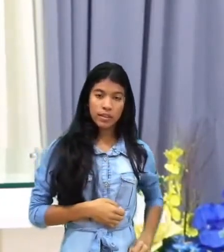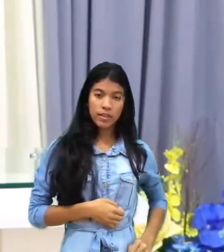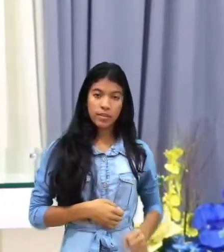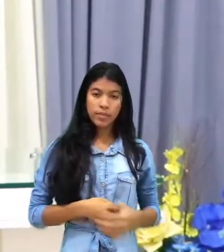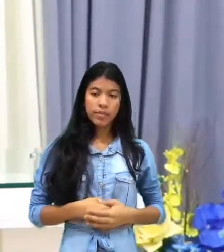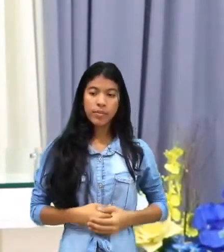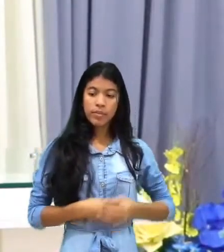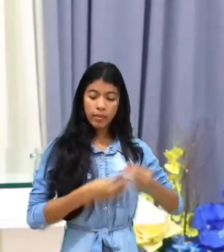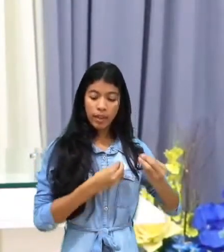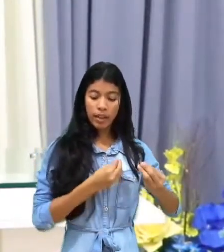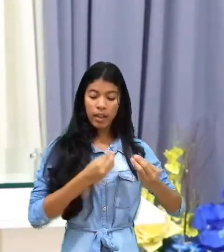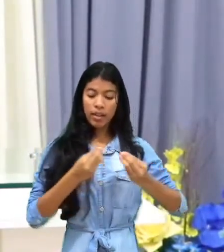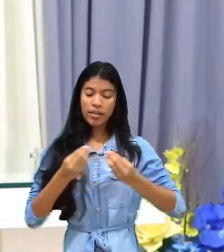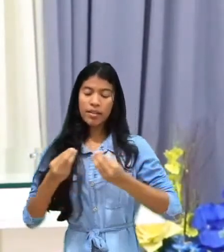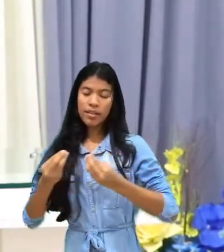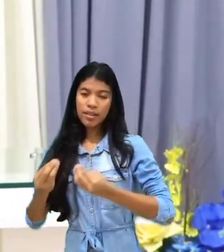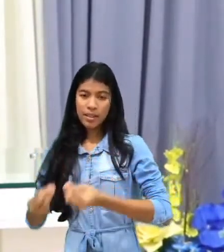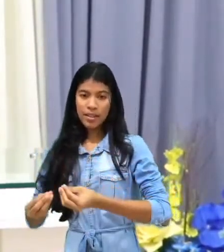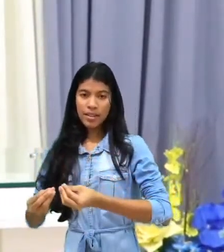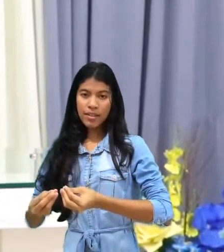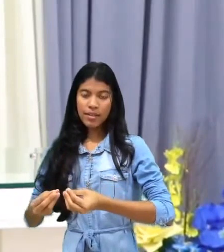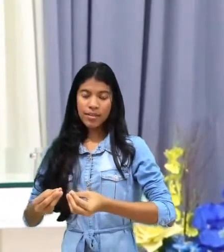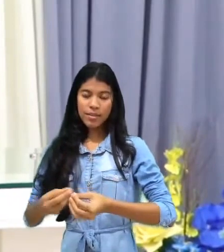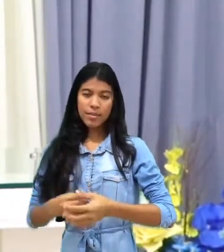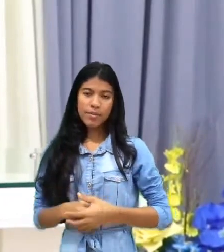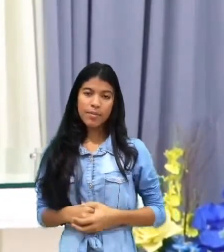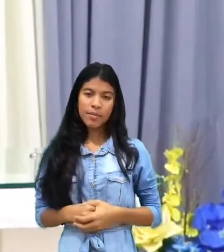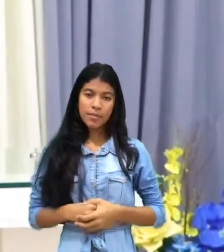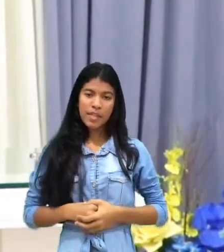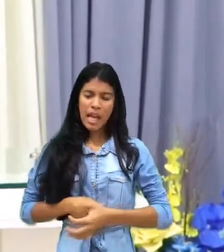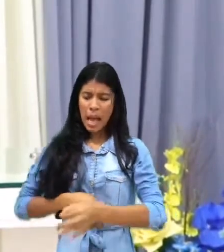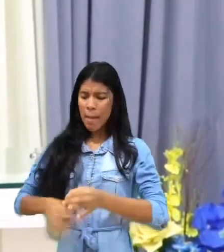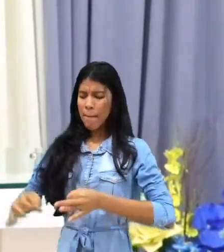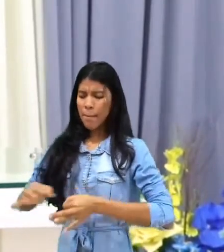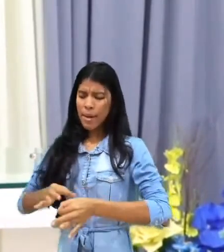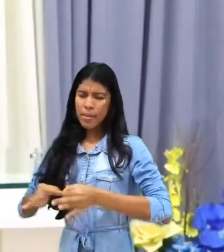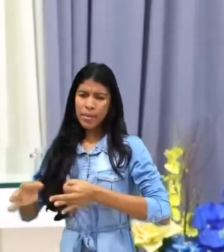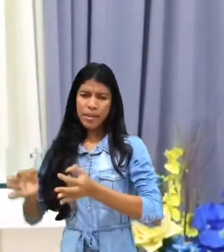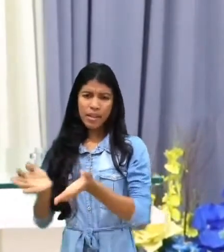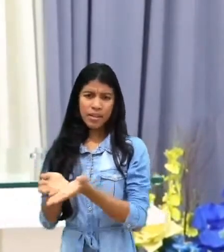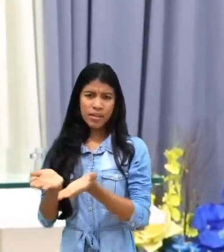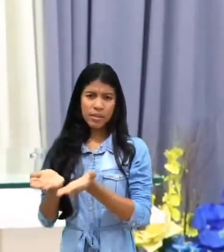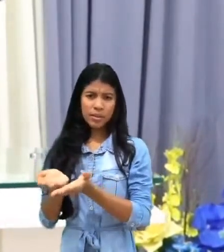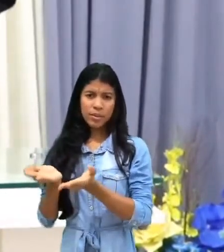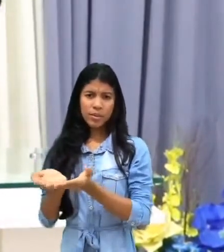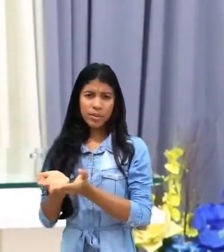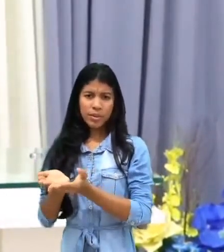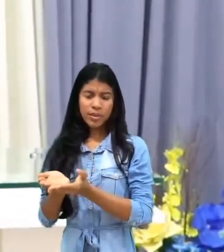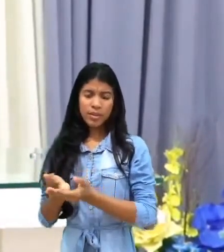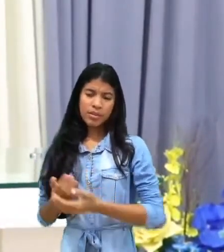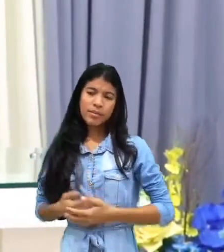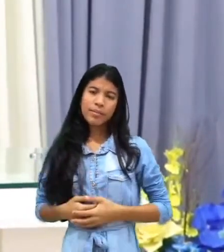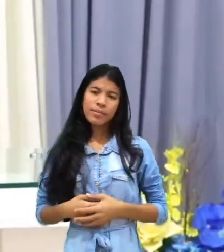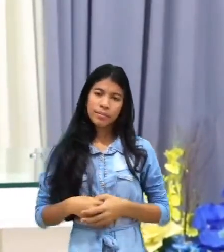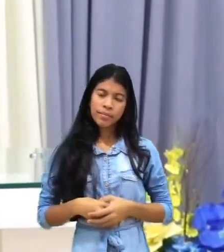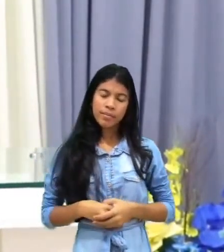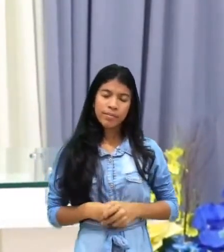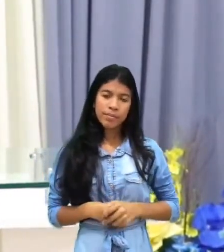porque o Senhor estava ali inaugurando a sua igreja, preparando o pessoal que ia alcançar os confins da